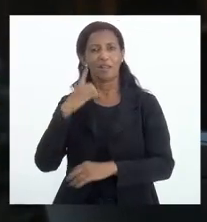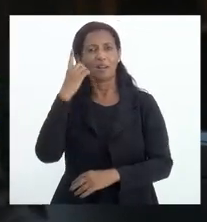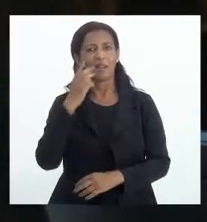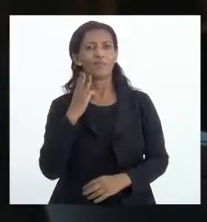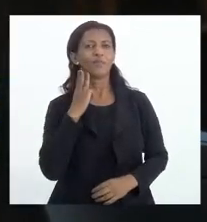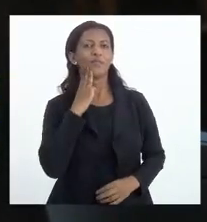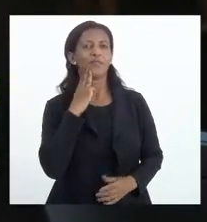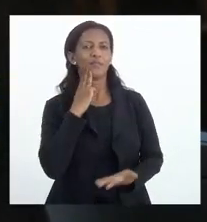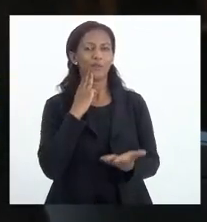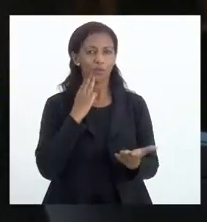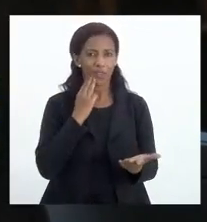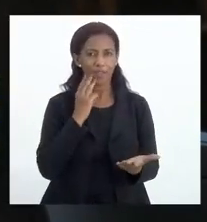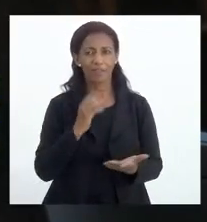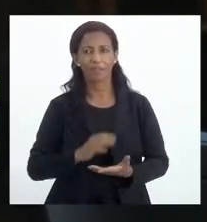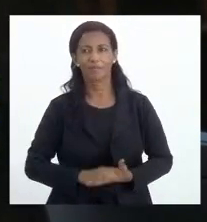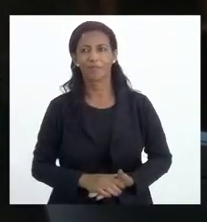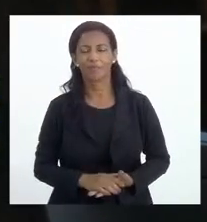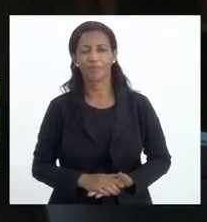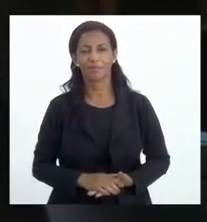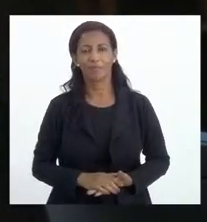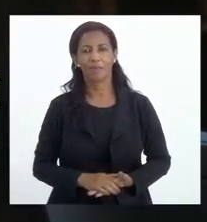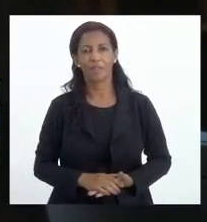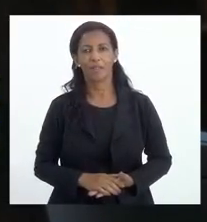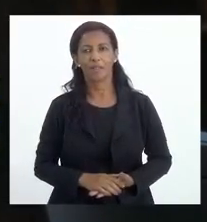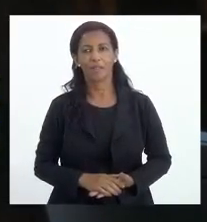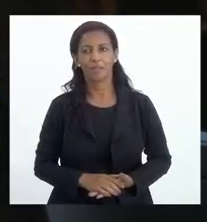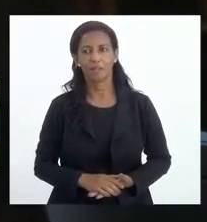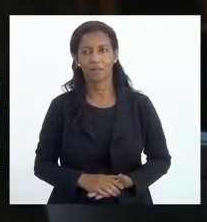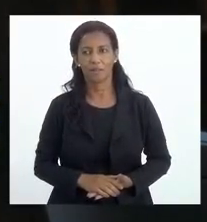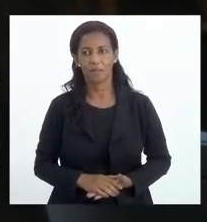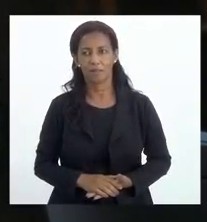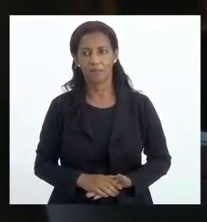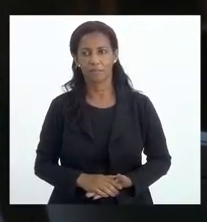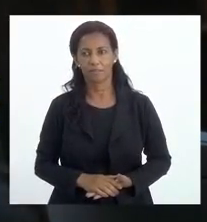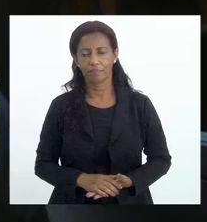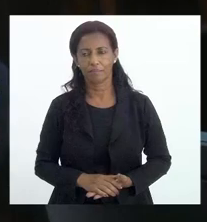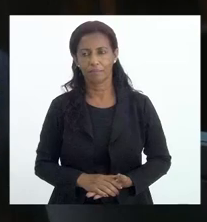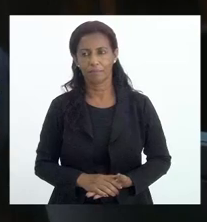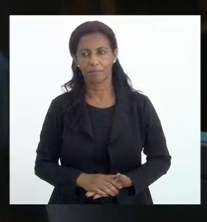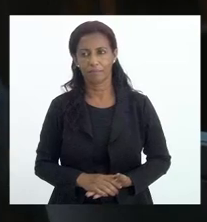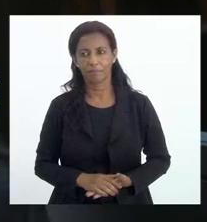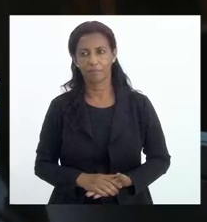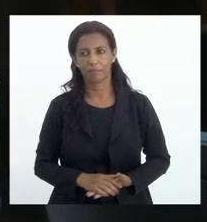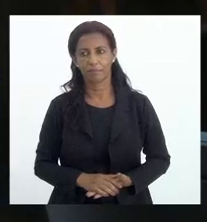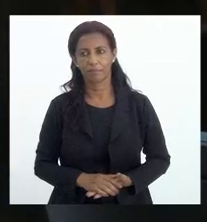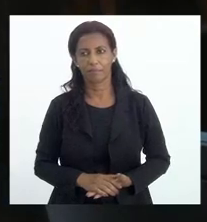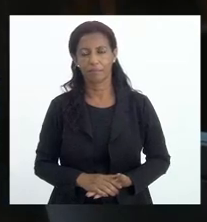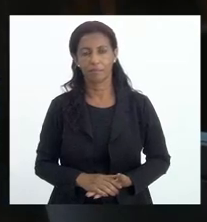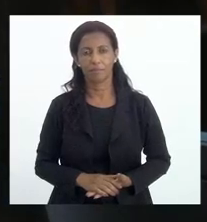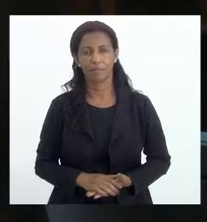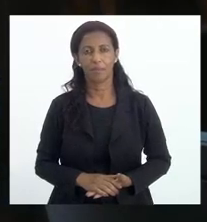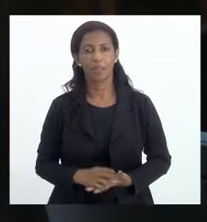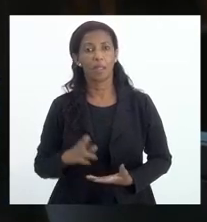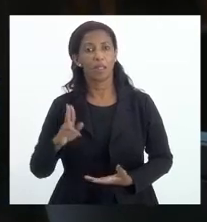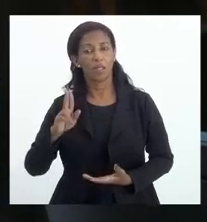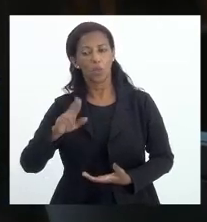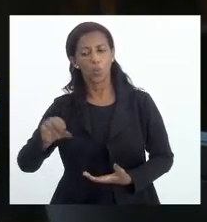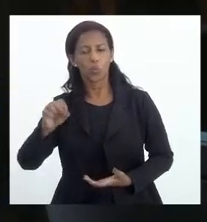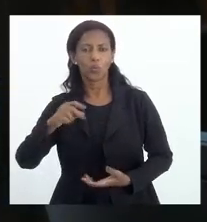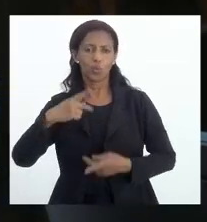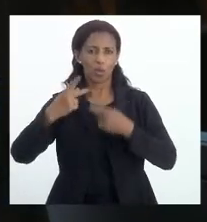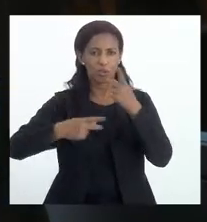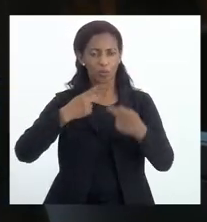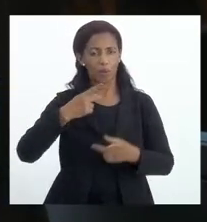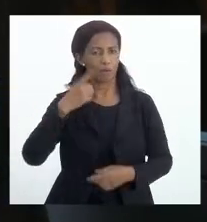e faço uso das palavras do deputado Luiz Paulo, o